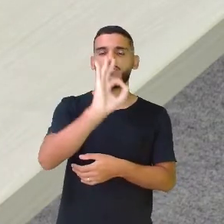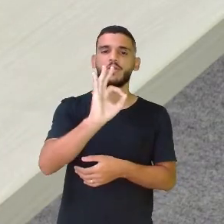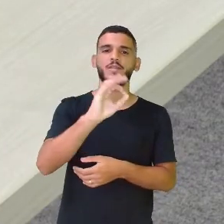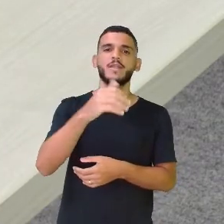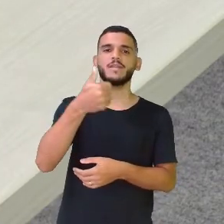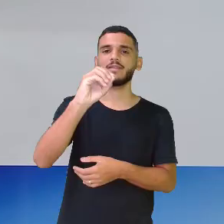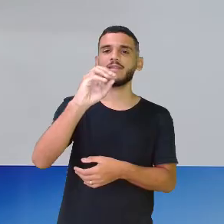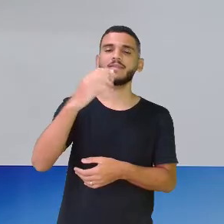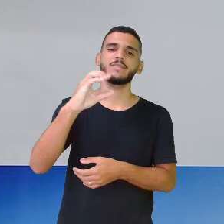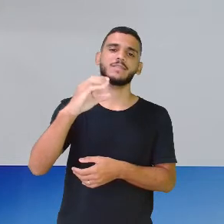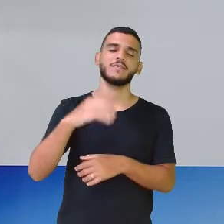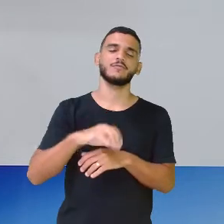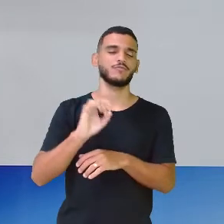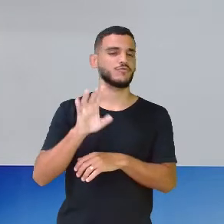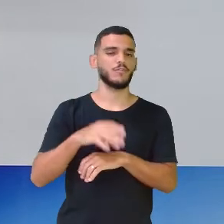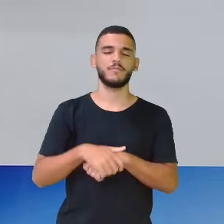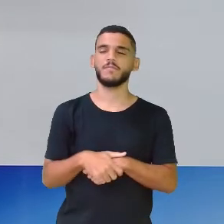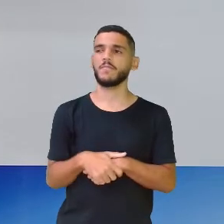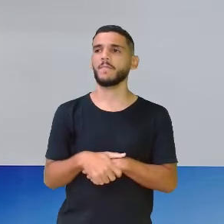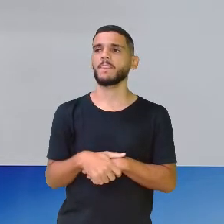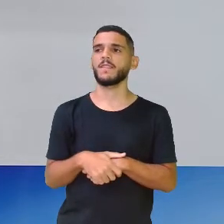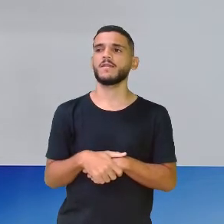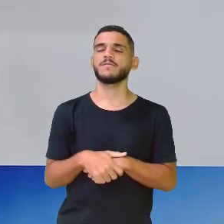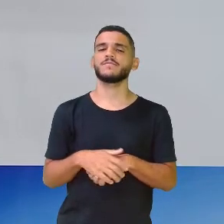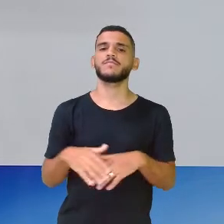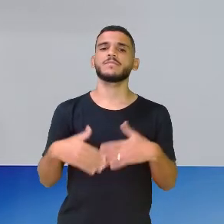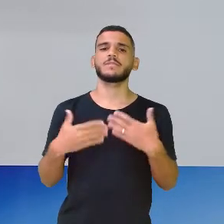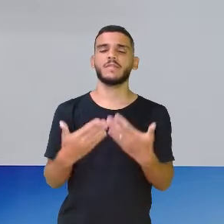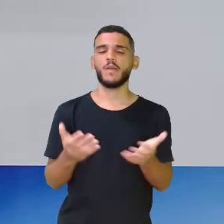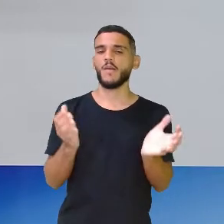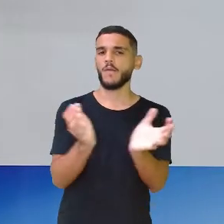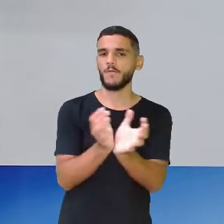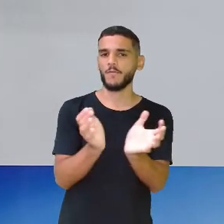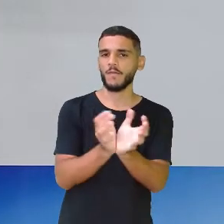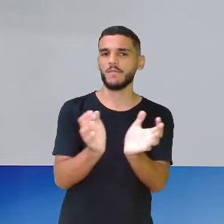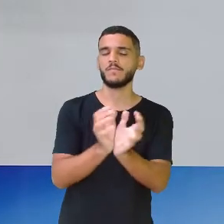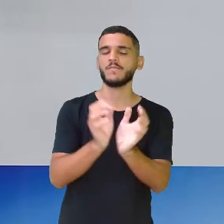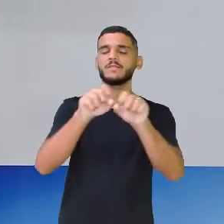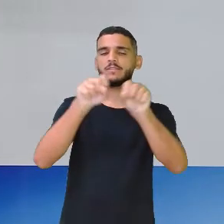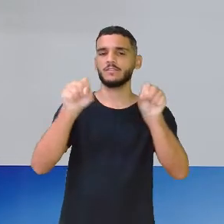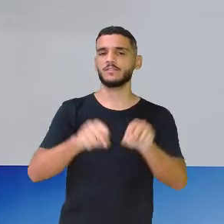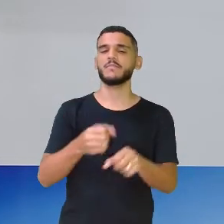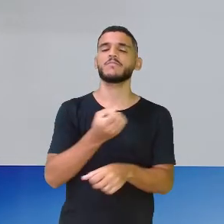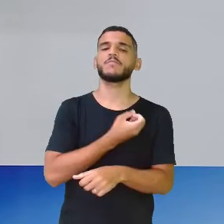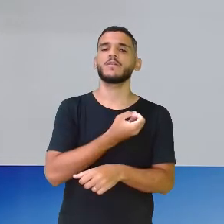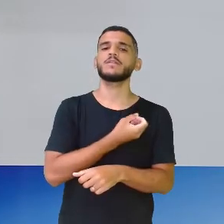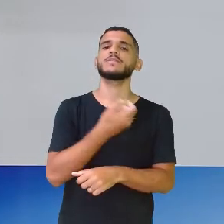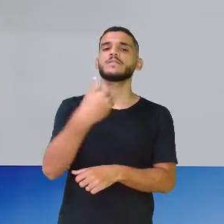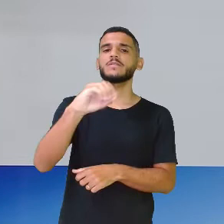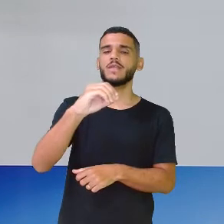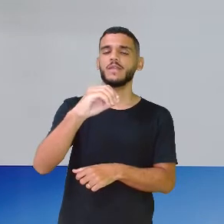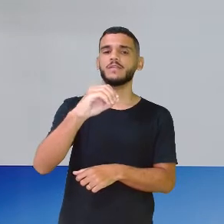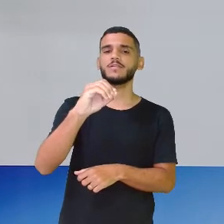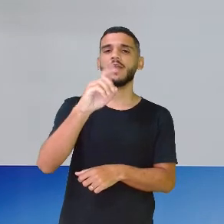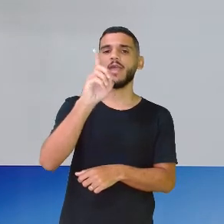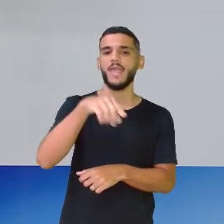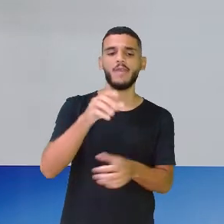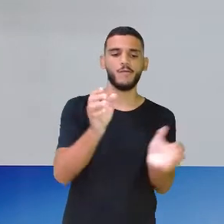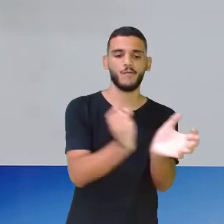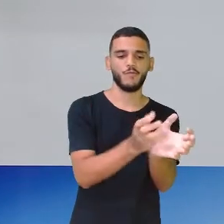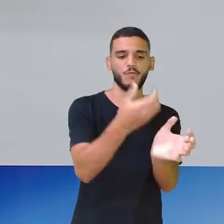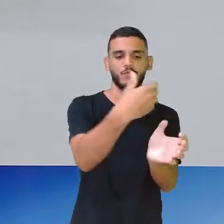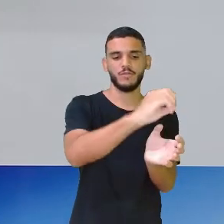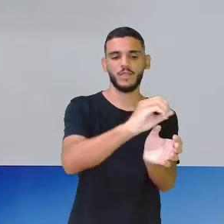O agrupamento do sistema de numeração decimal acontece de 10 em 10. Se eu